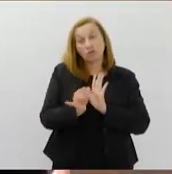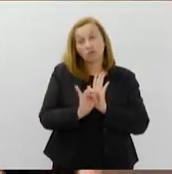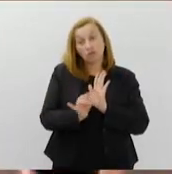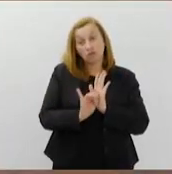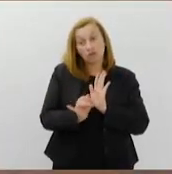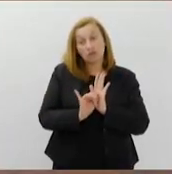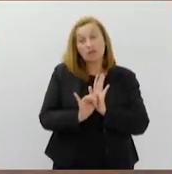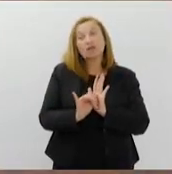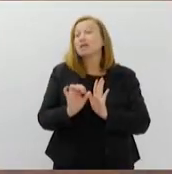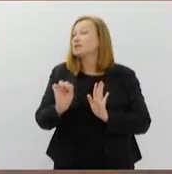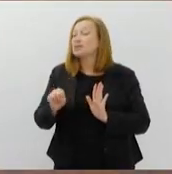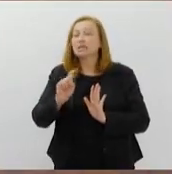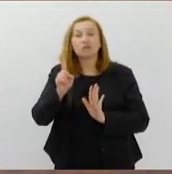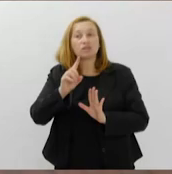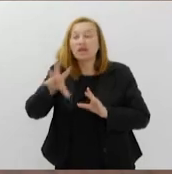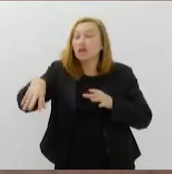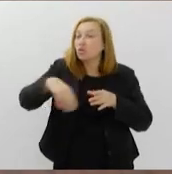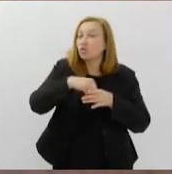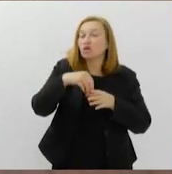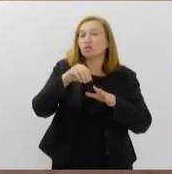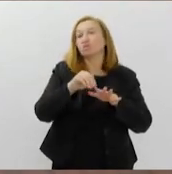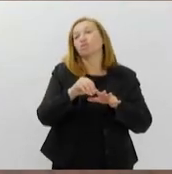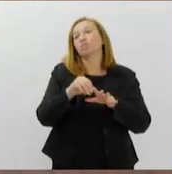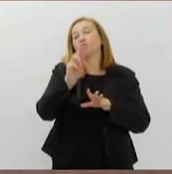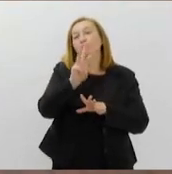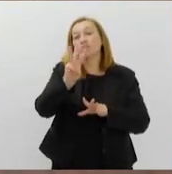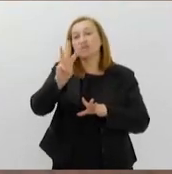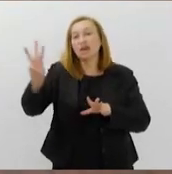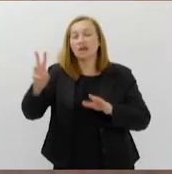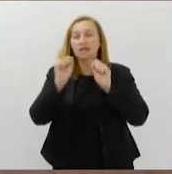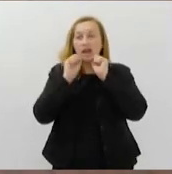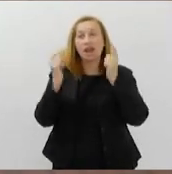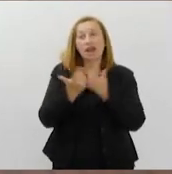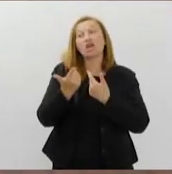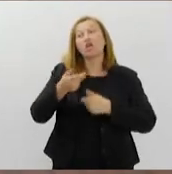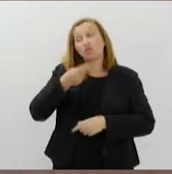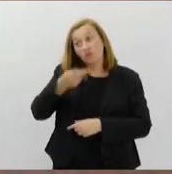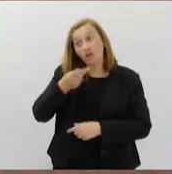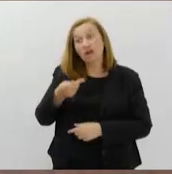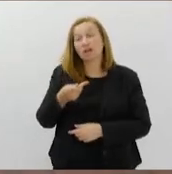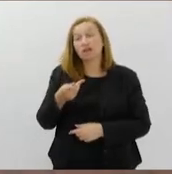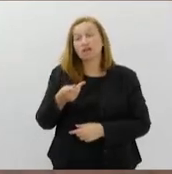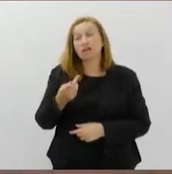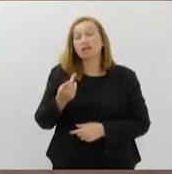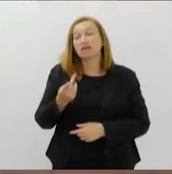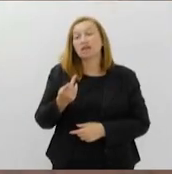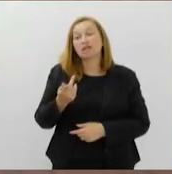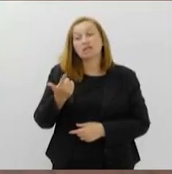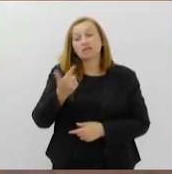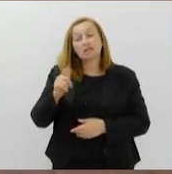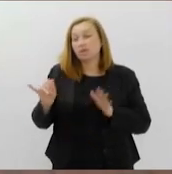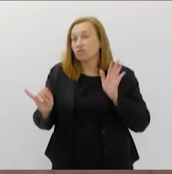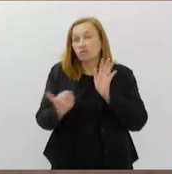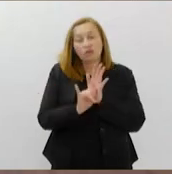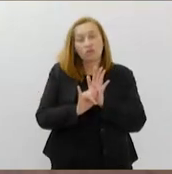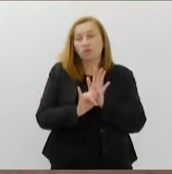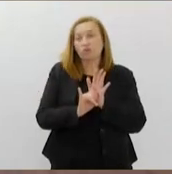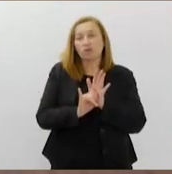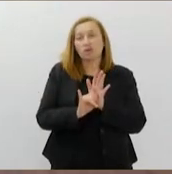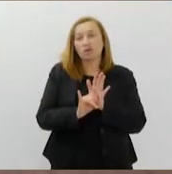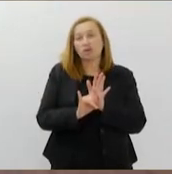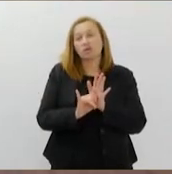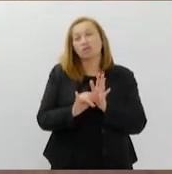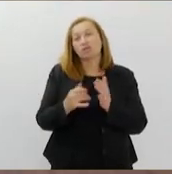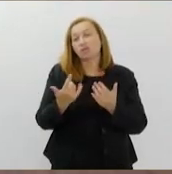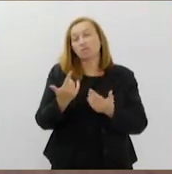Sim, querido, mas não está no site nosso da Alerj, é isso que eu estou dizendo. Se não tivesse sido publicado, eu não poderia saber que ela